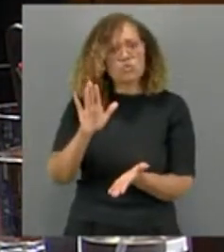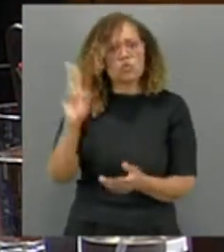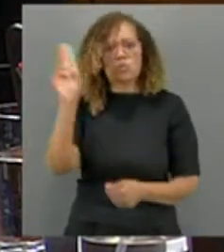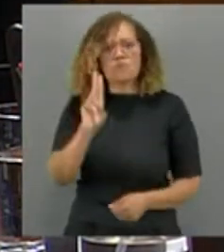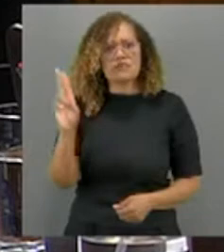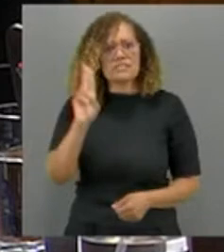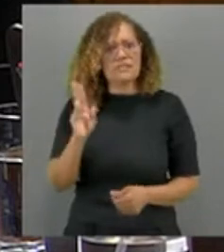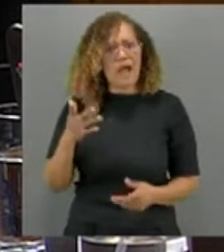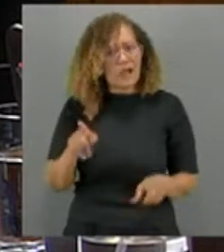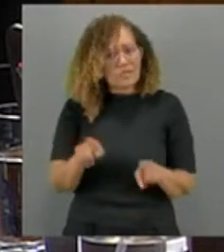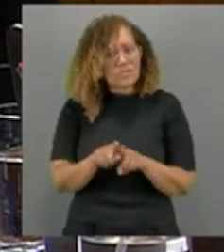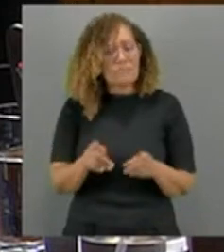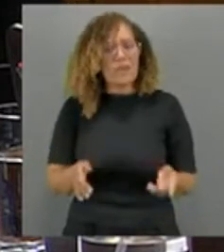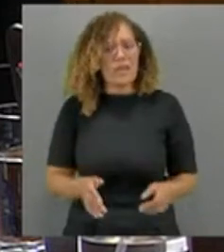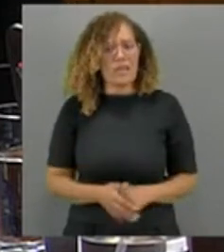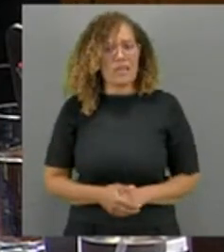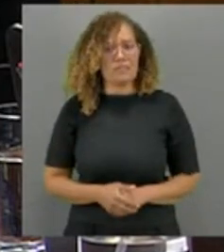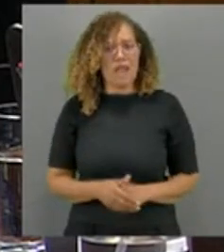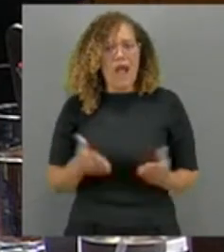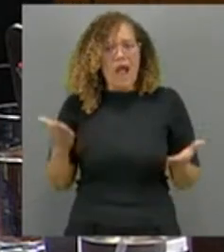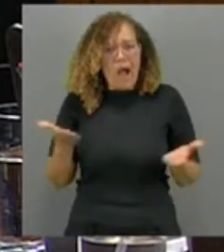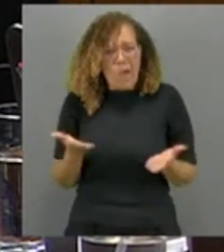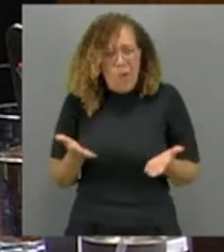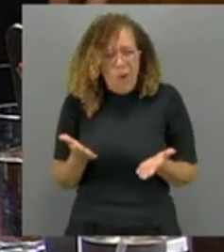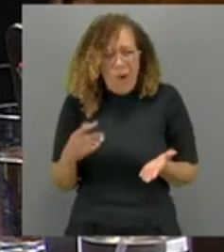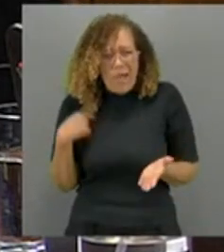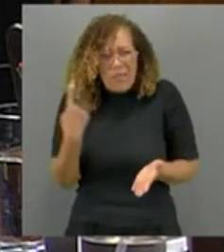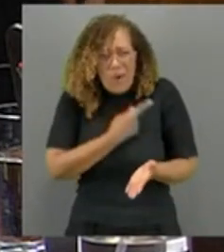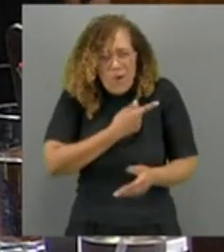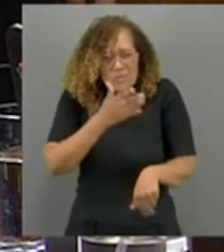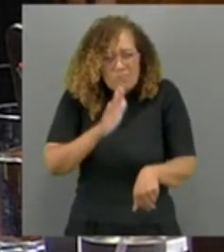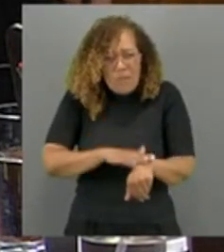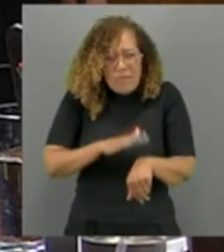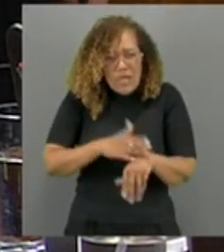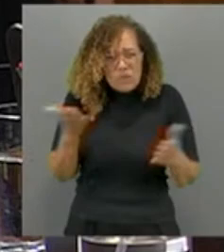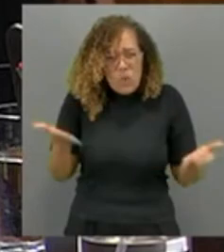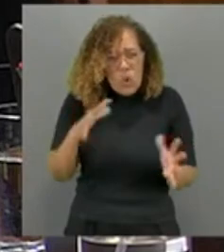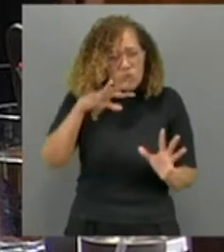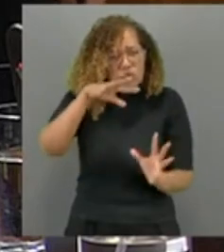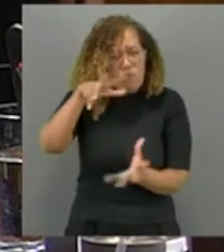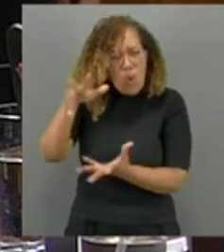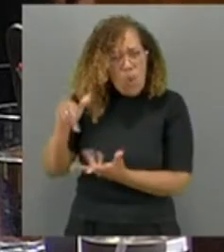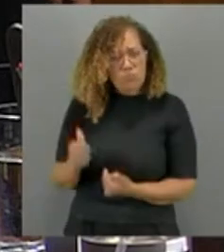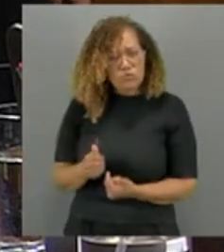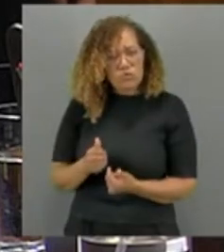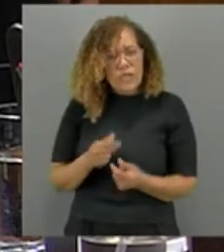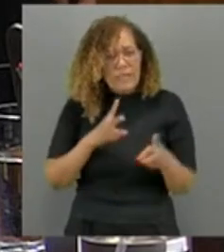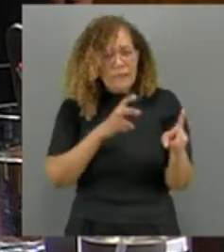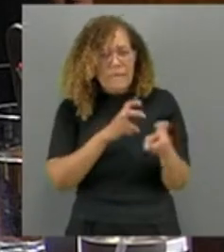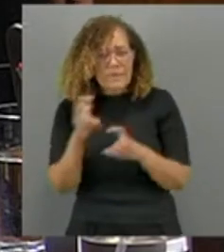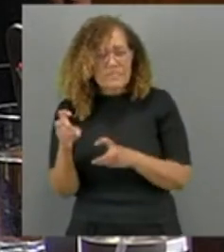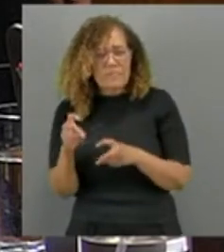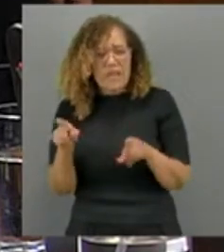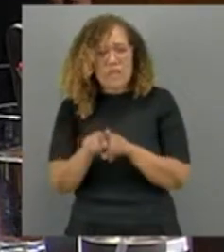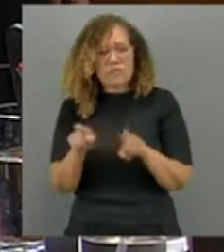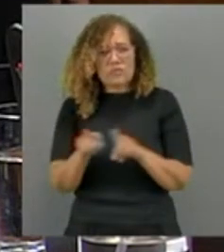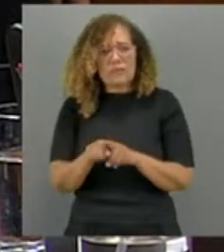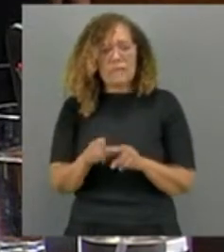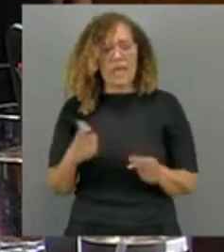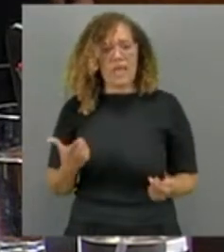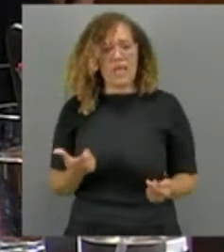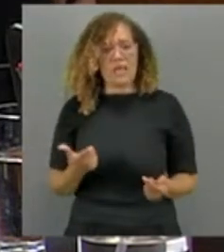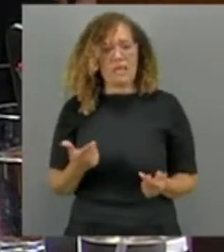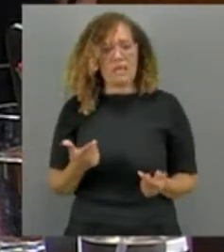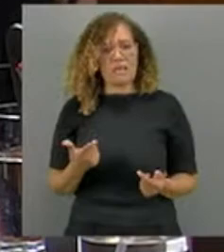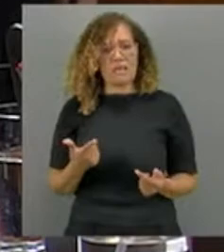universidades. Nós estamos vendo agora no mundo o conflito entre árabes e judeus. Qual é a grande discussão